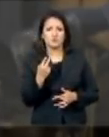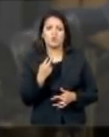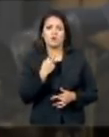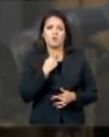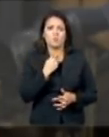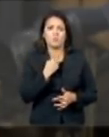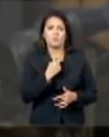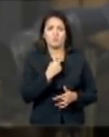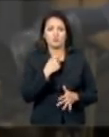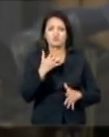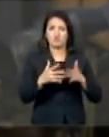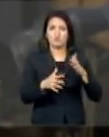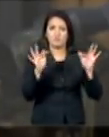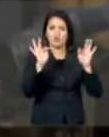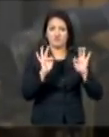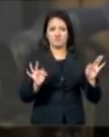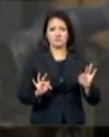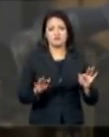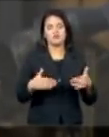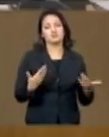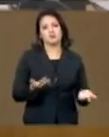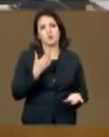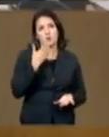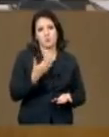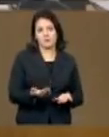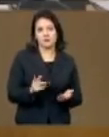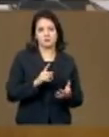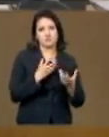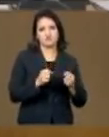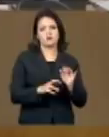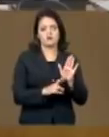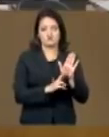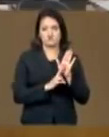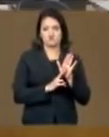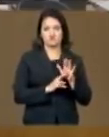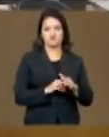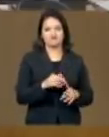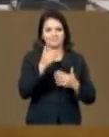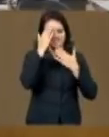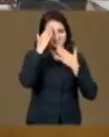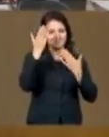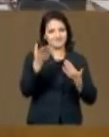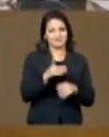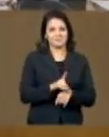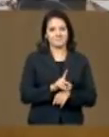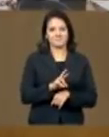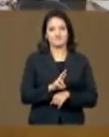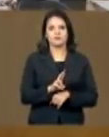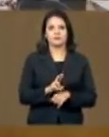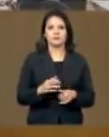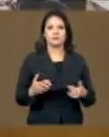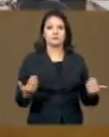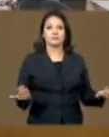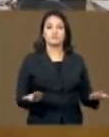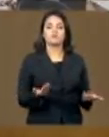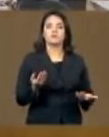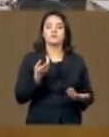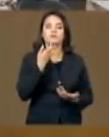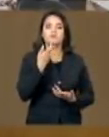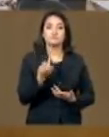recurso aviado pelo olimpo doutora marilda marcela martins falar agora vários nomes